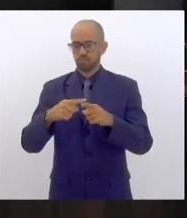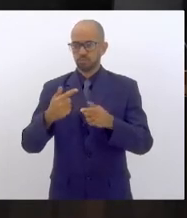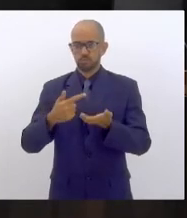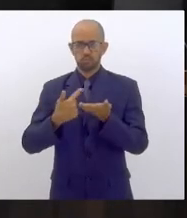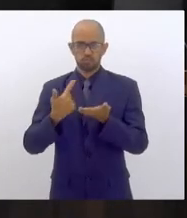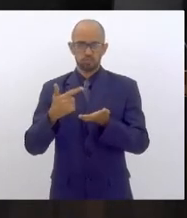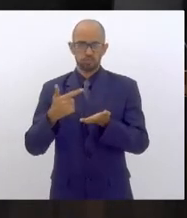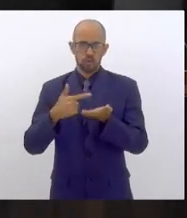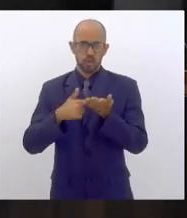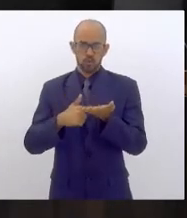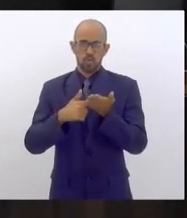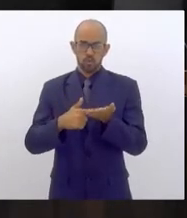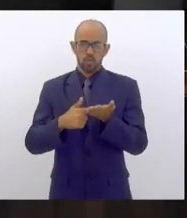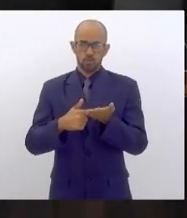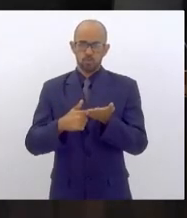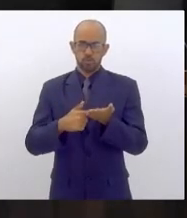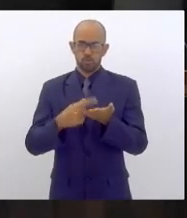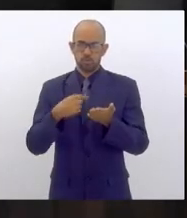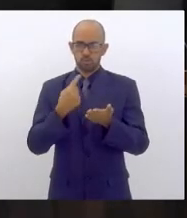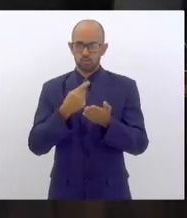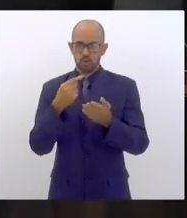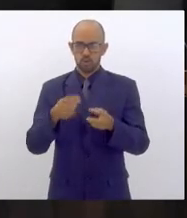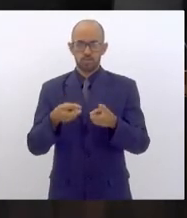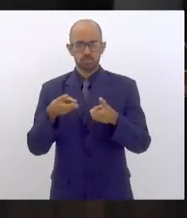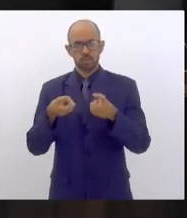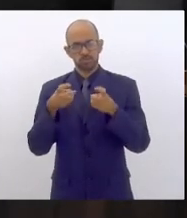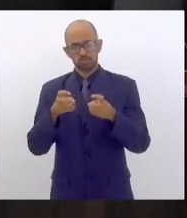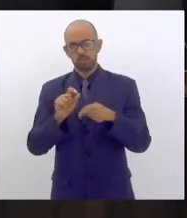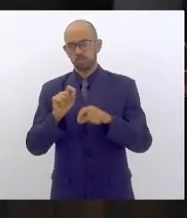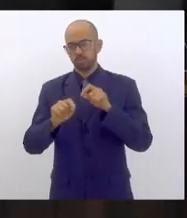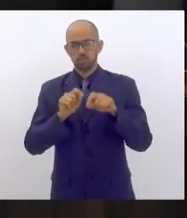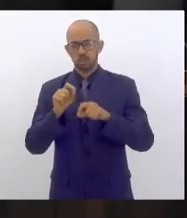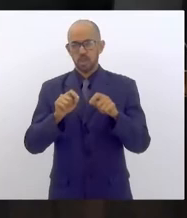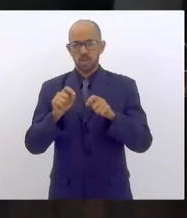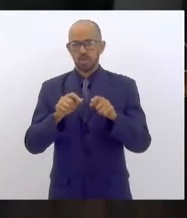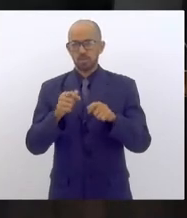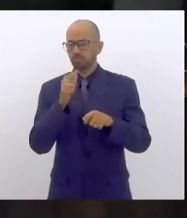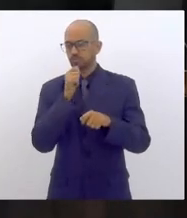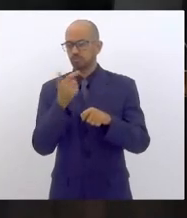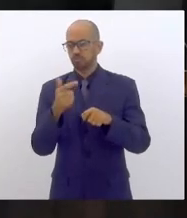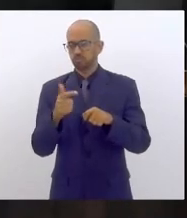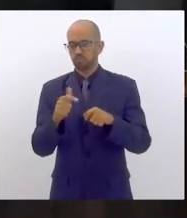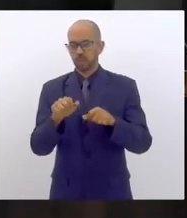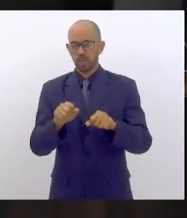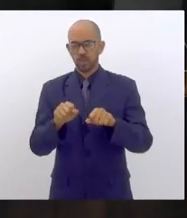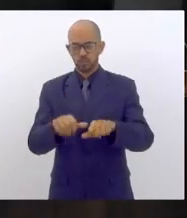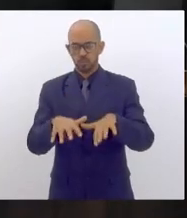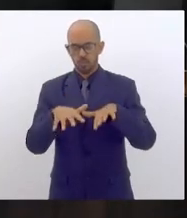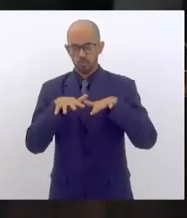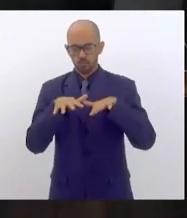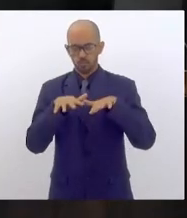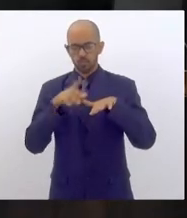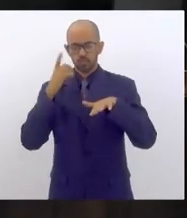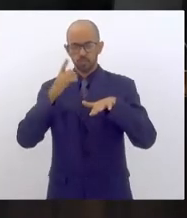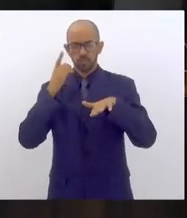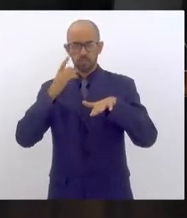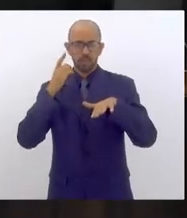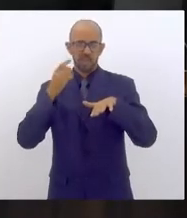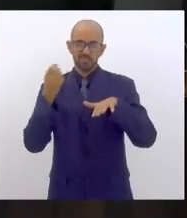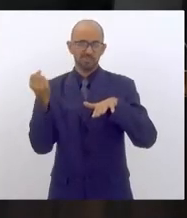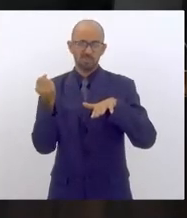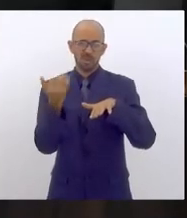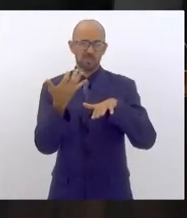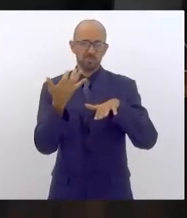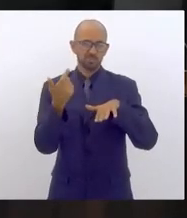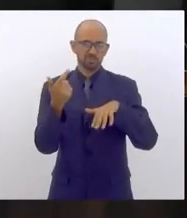tem... A gente visualmente acha que não tem quórum para votação. Vamos enfrentar o primeiro que sem acordo, que